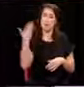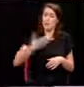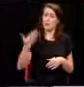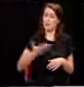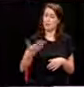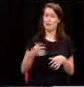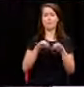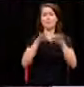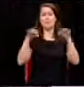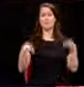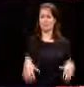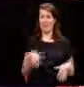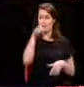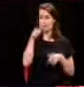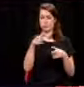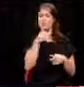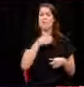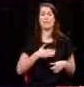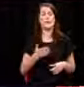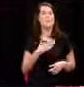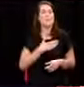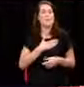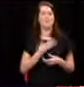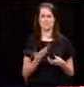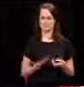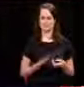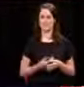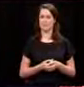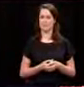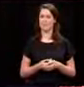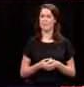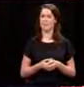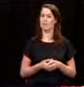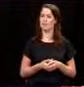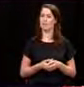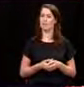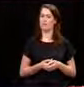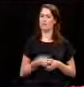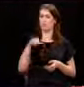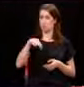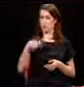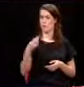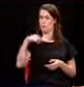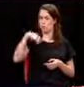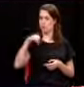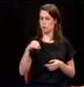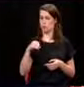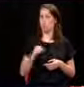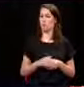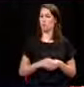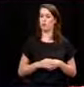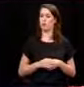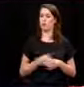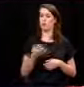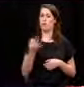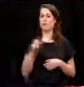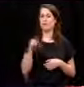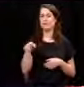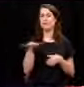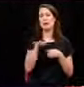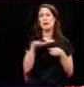outro benfiquista. E acaba por ser, Nuno, esta a forma de também alguém que não tem a possibilidade